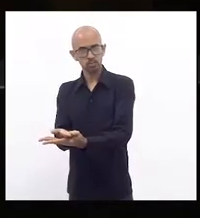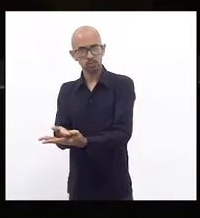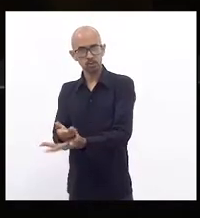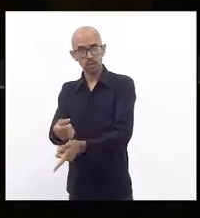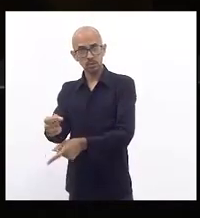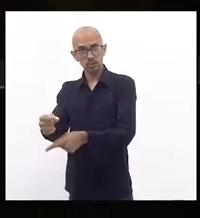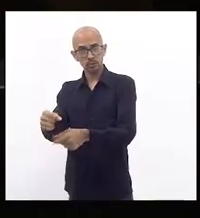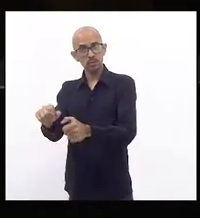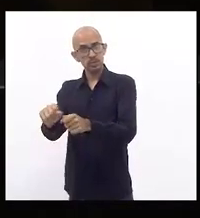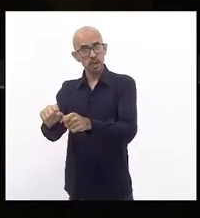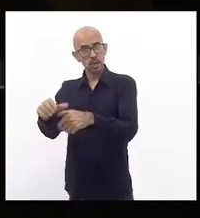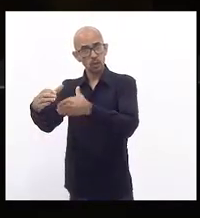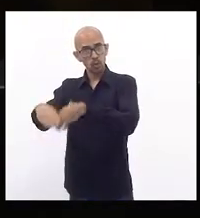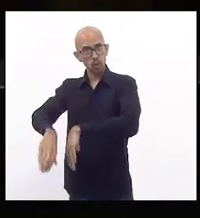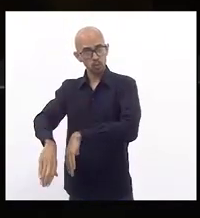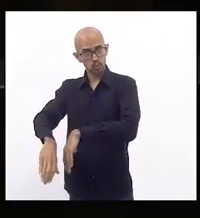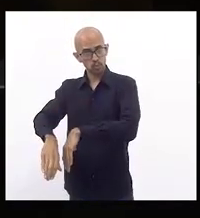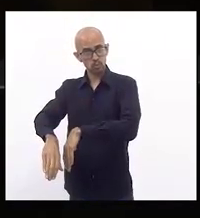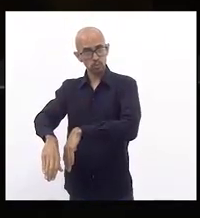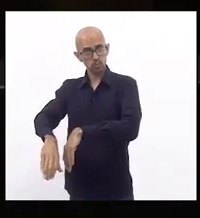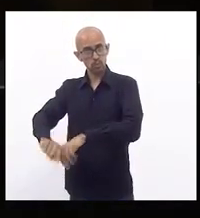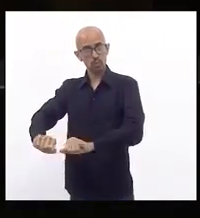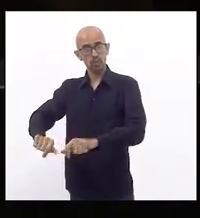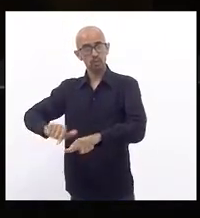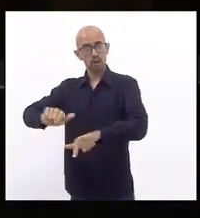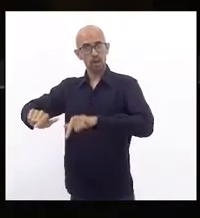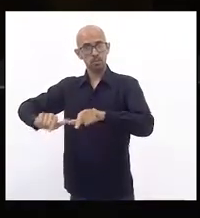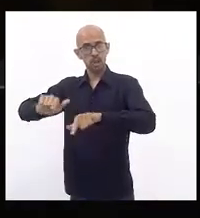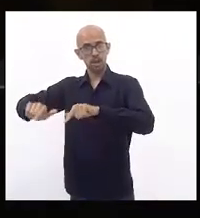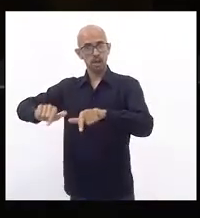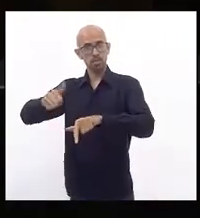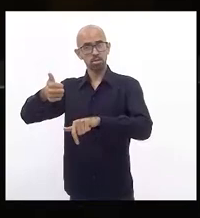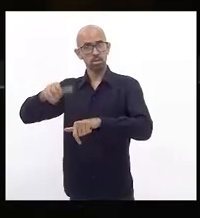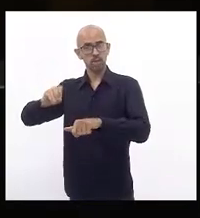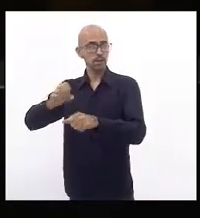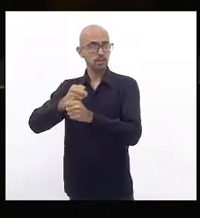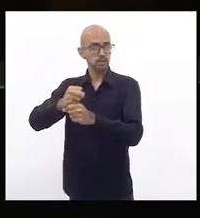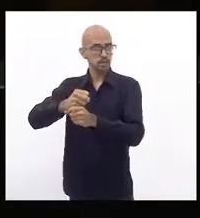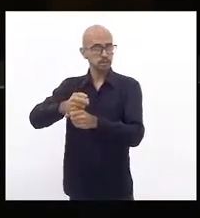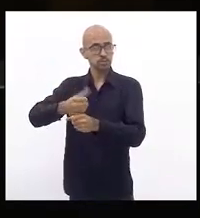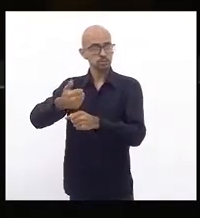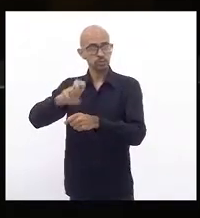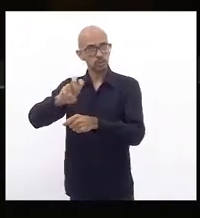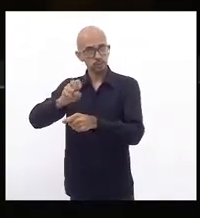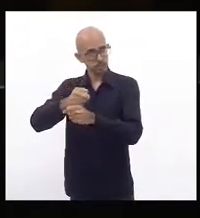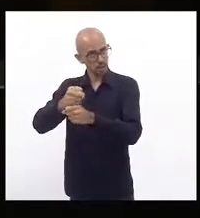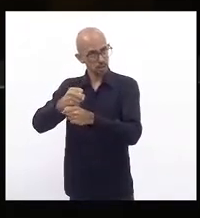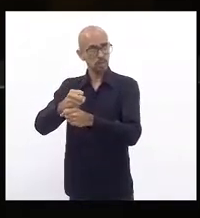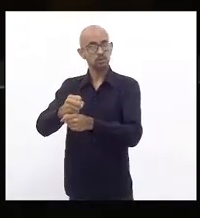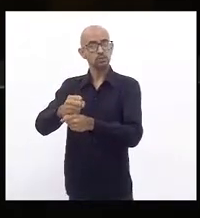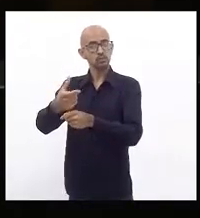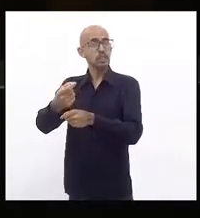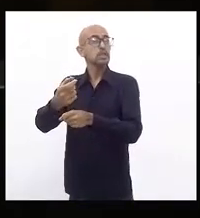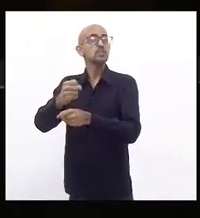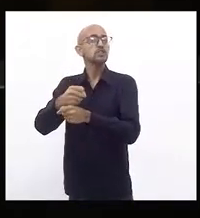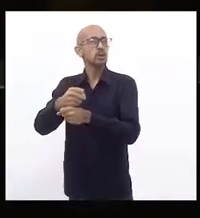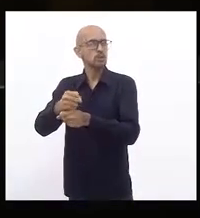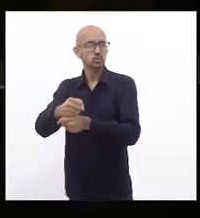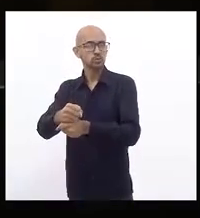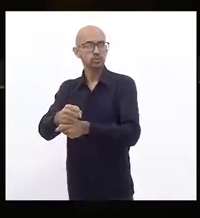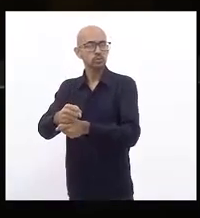fazer um concurso e exercer atividade durante 10, 15, 20 anos, Ninguém tem